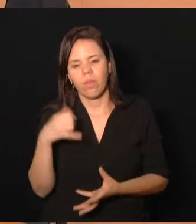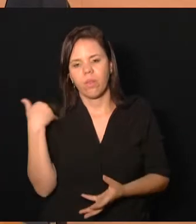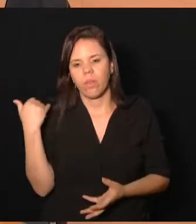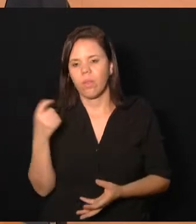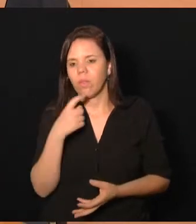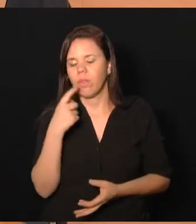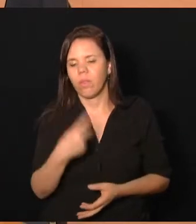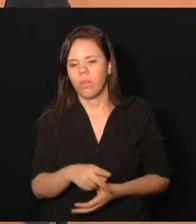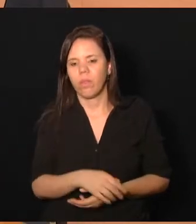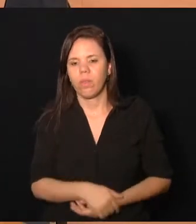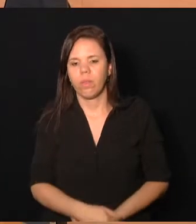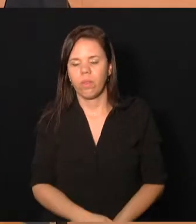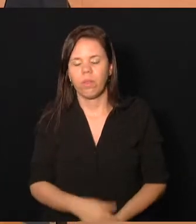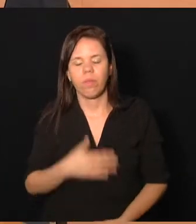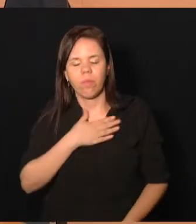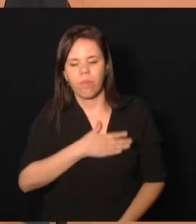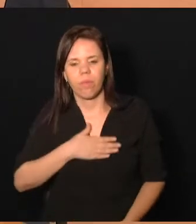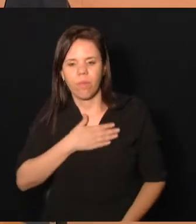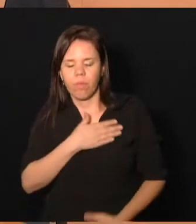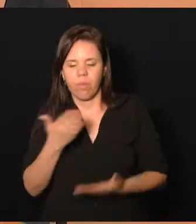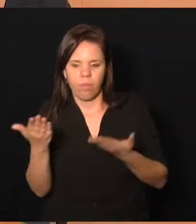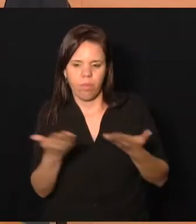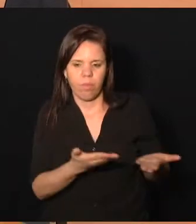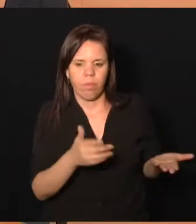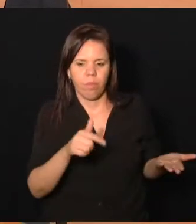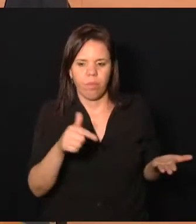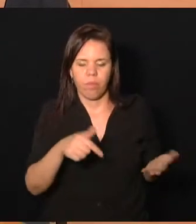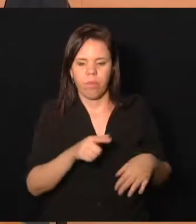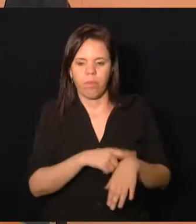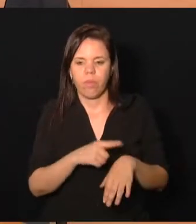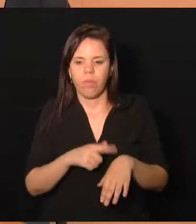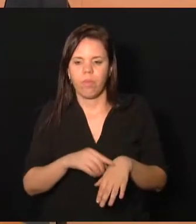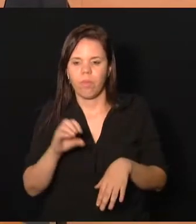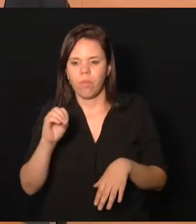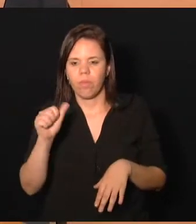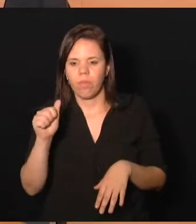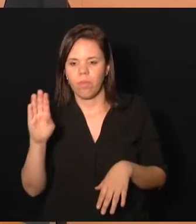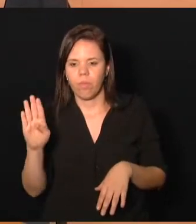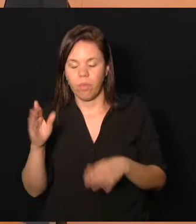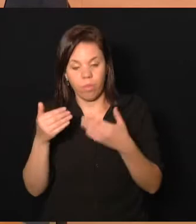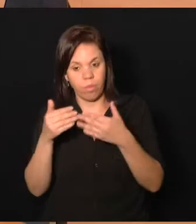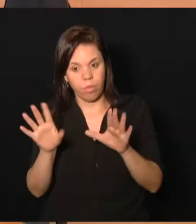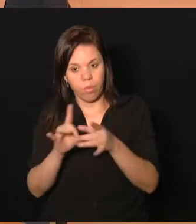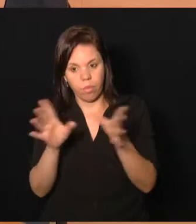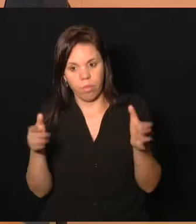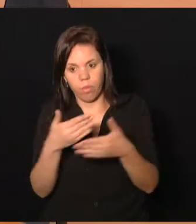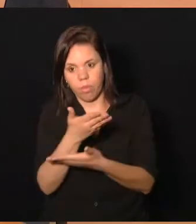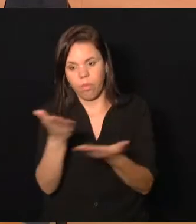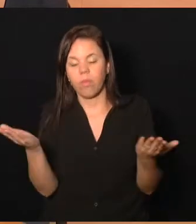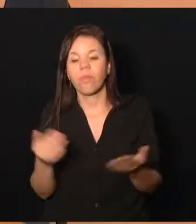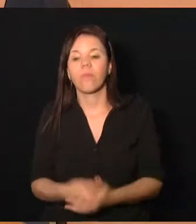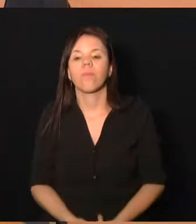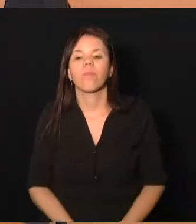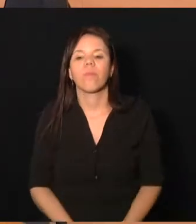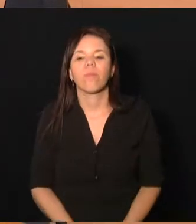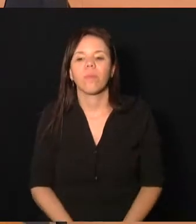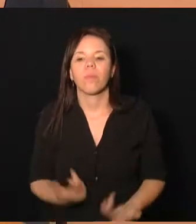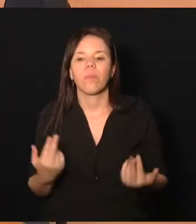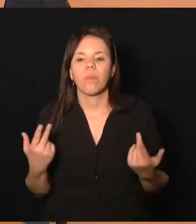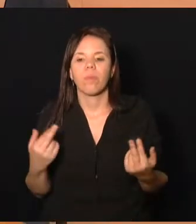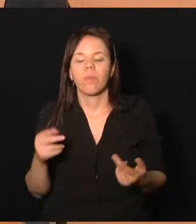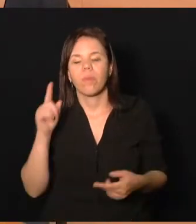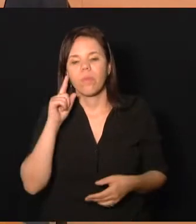Campinas. É um prazer tê-los aqui e a Ordem dos Advogados está à disposição de vocês, como nessa data,